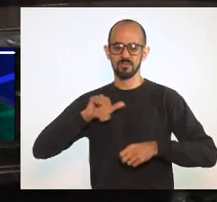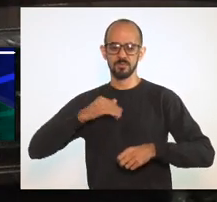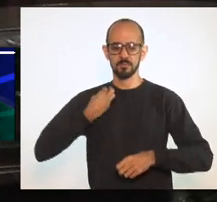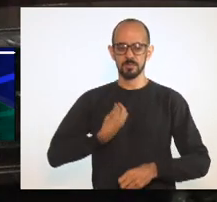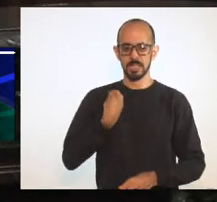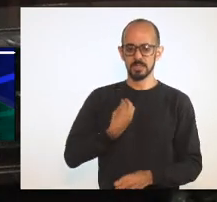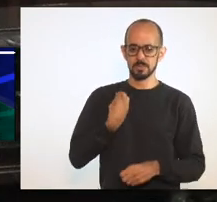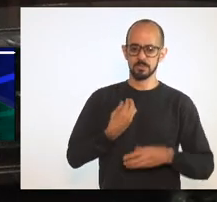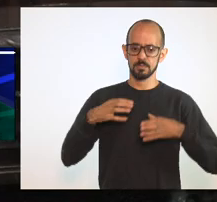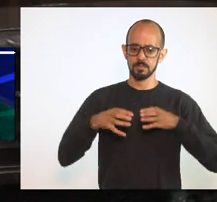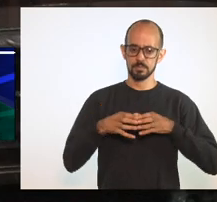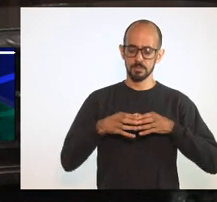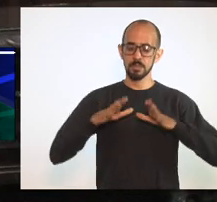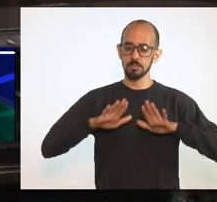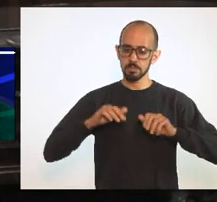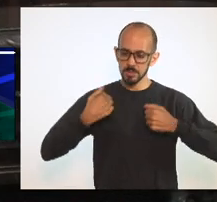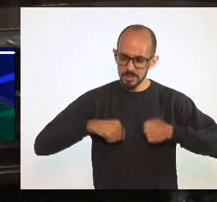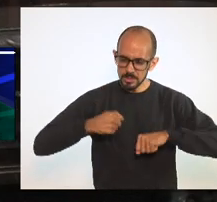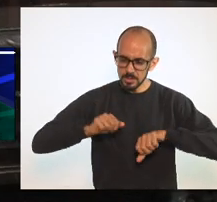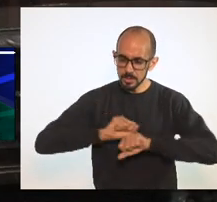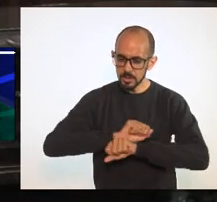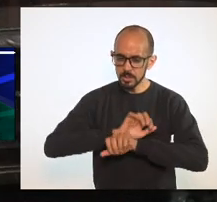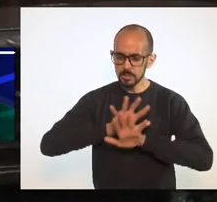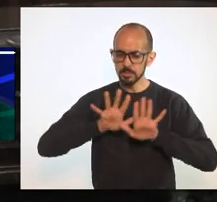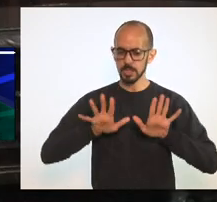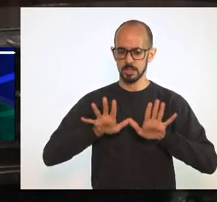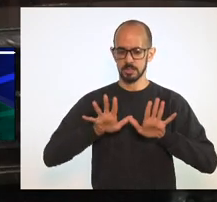ter transparência,